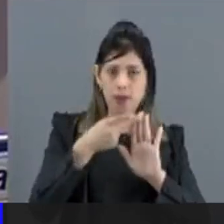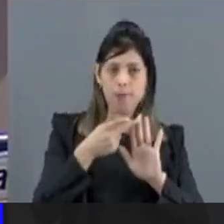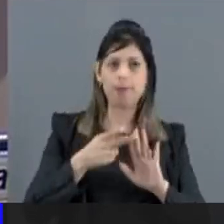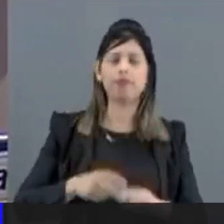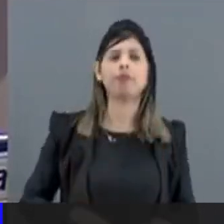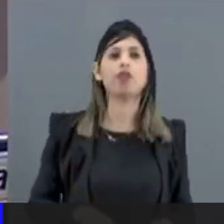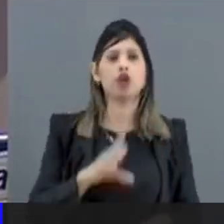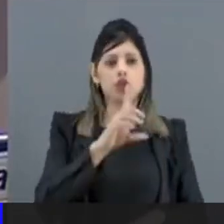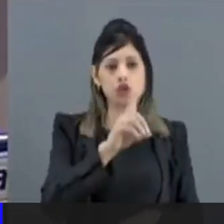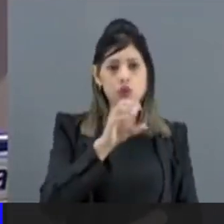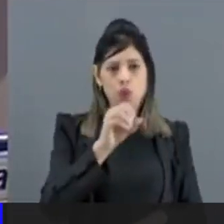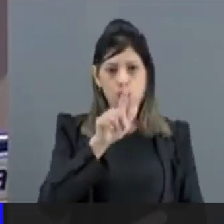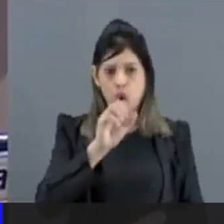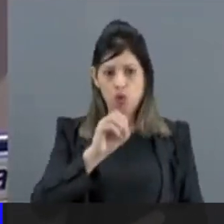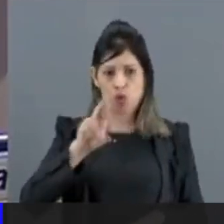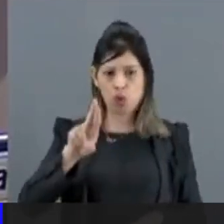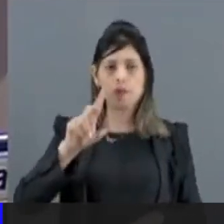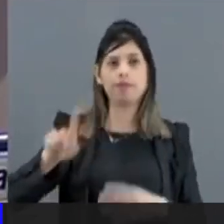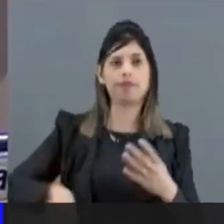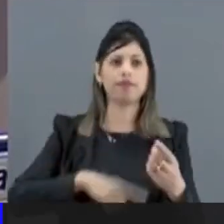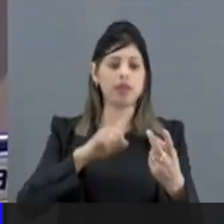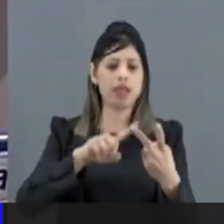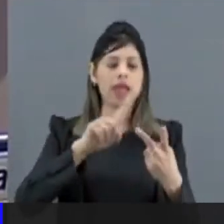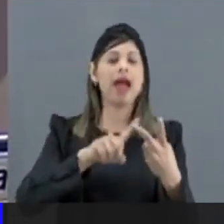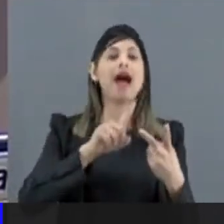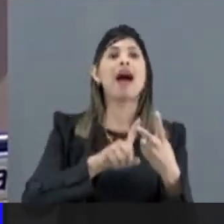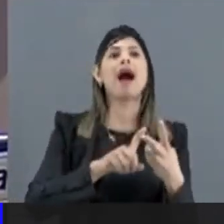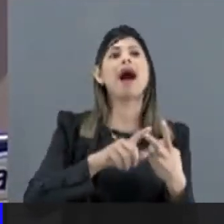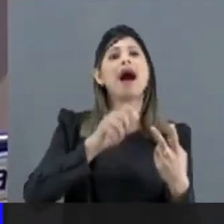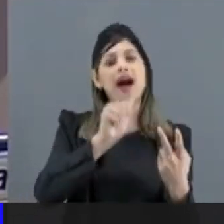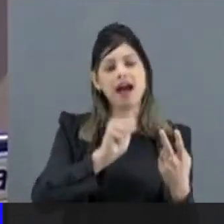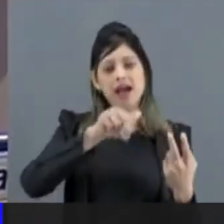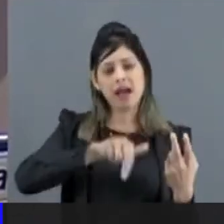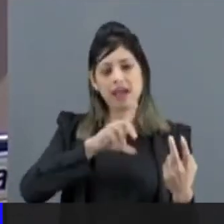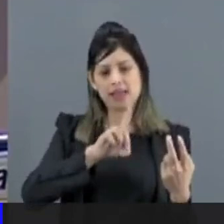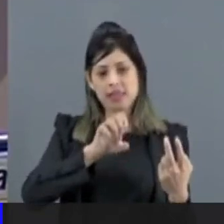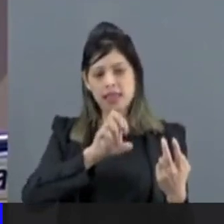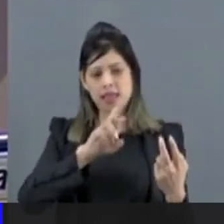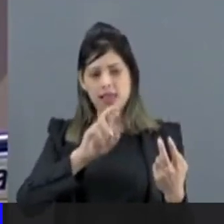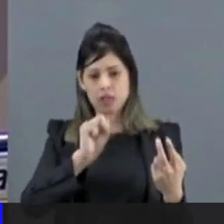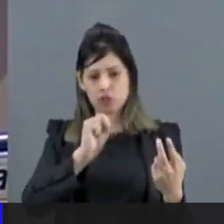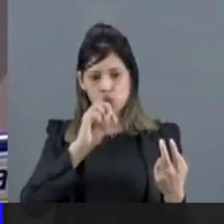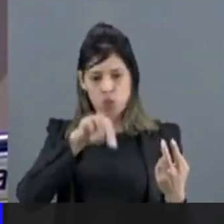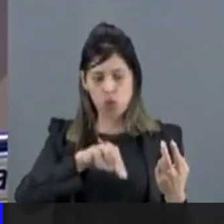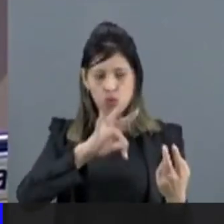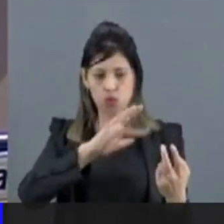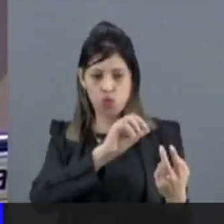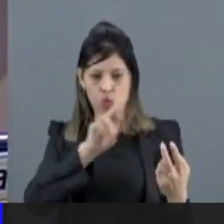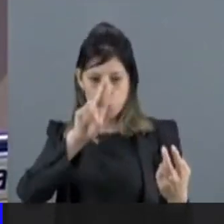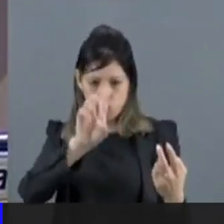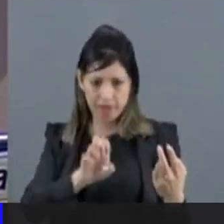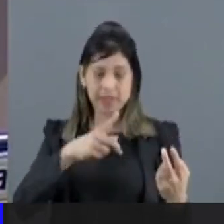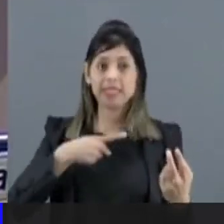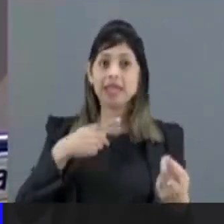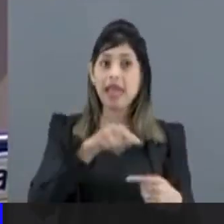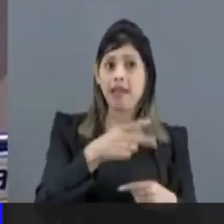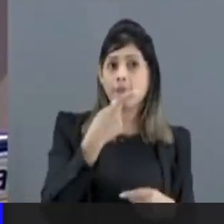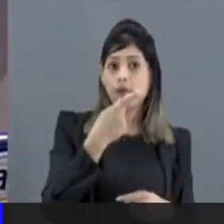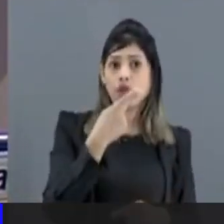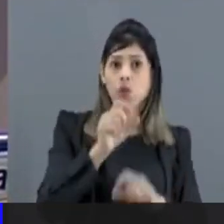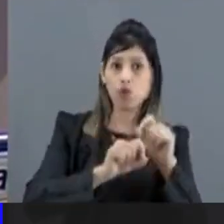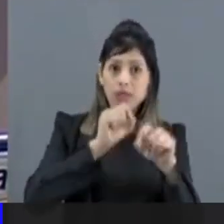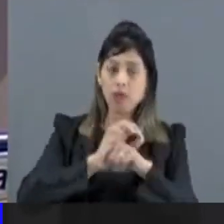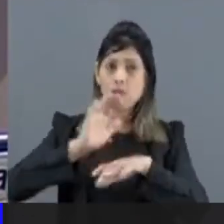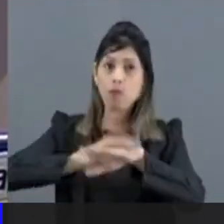Anderson Gustavo Gustavo Torres Anderson Torres ocupou posição privilegiada em duas esferas federativas em